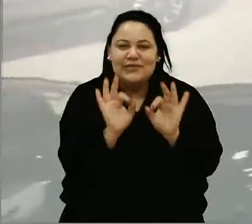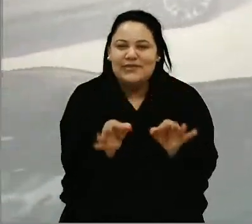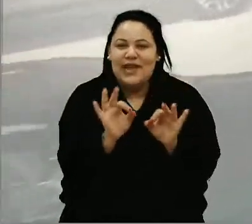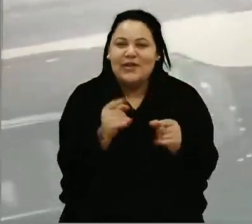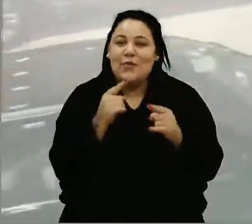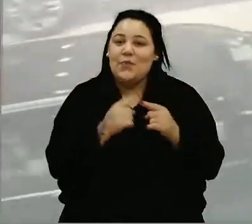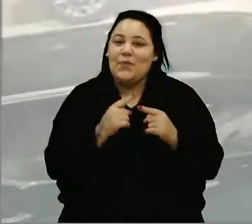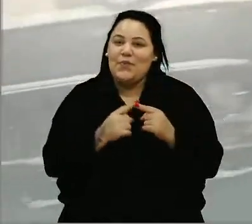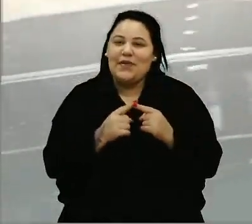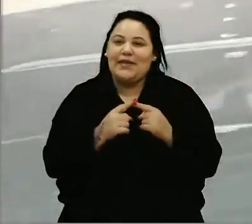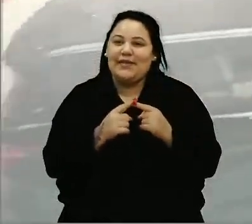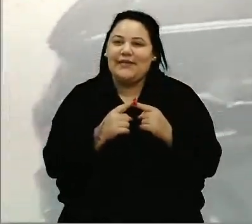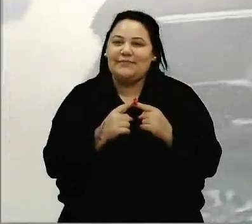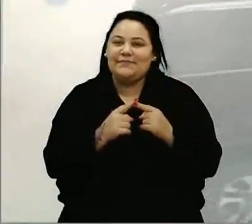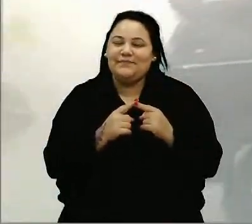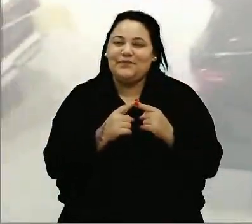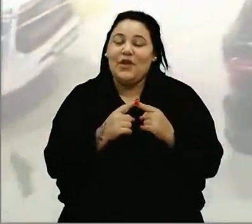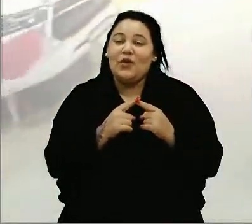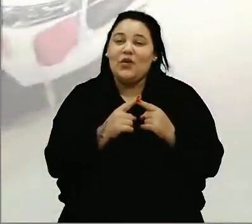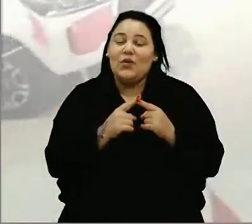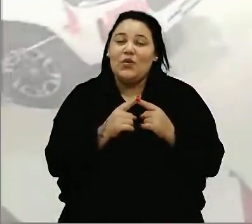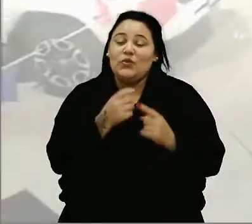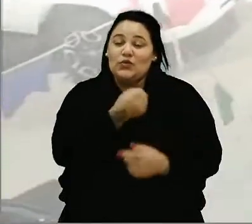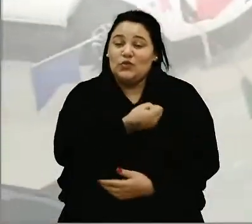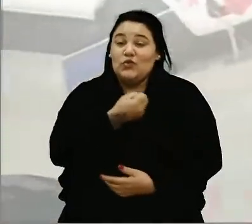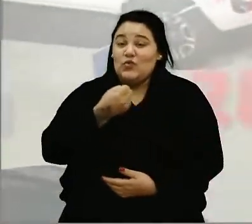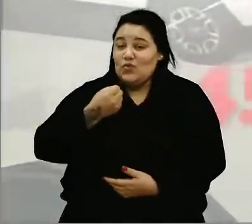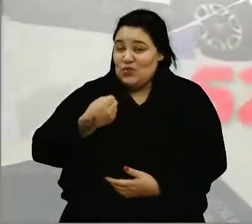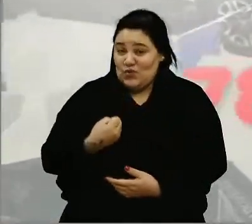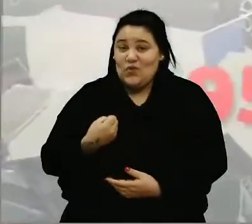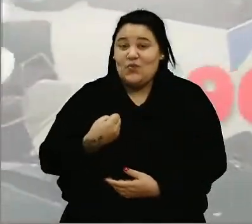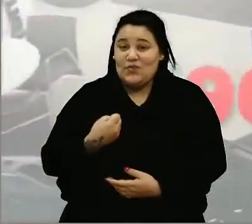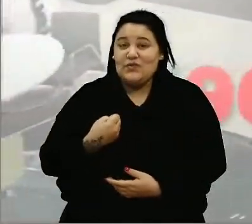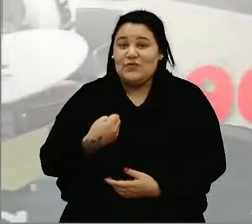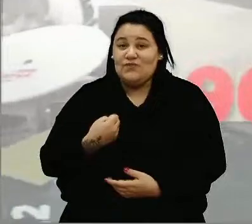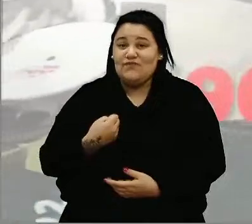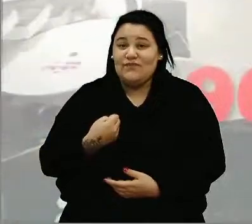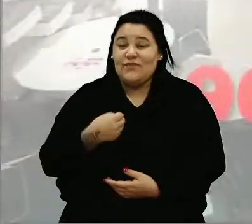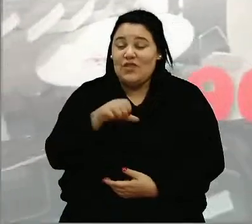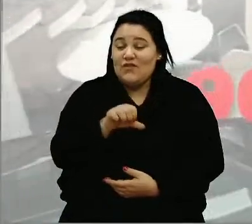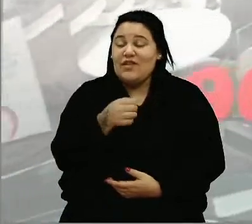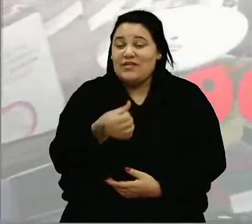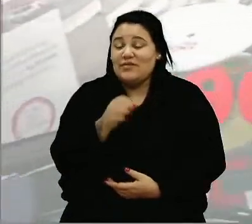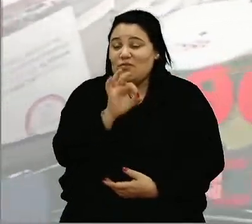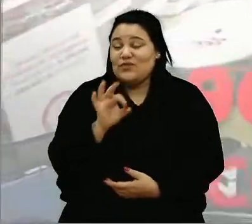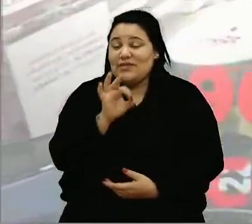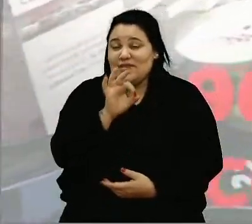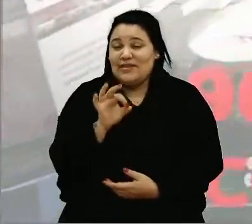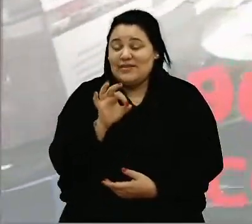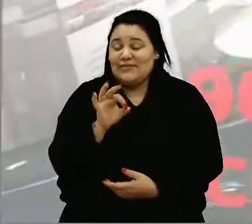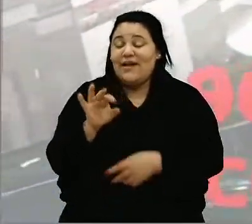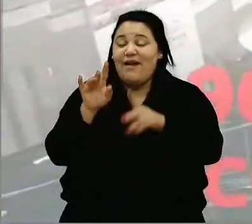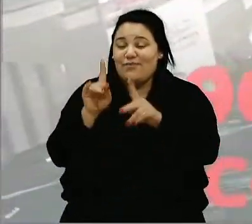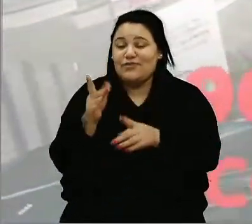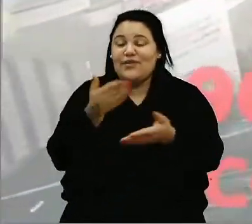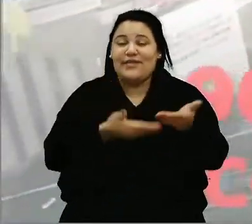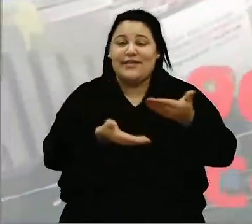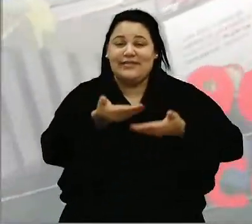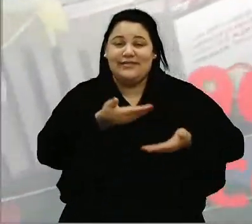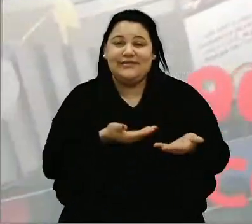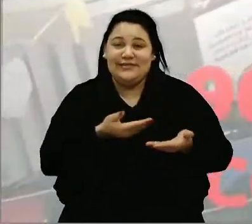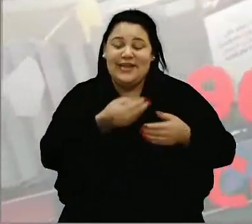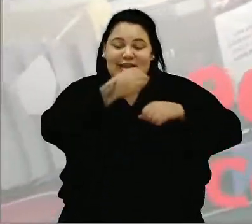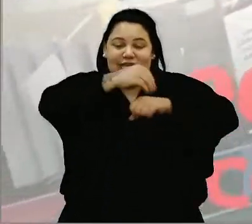de recomendação é de 96%, ou seja, 96% dos consumidores atendidos recomendam